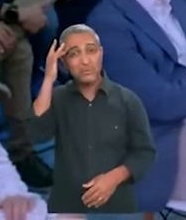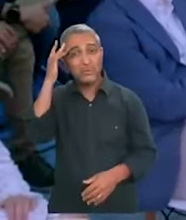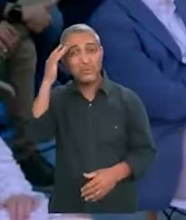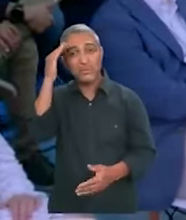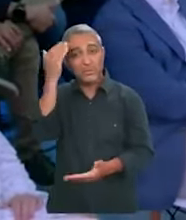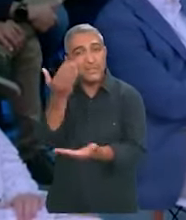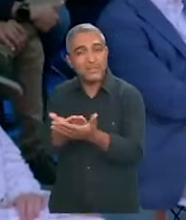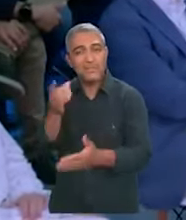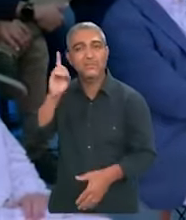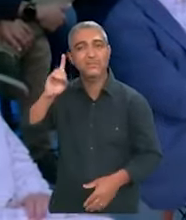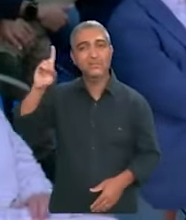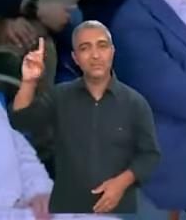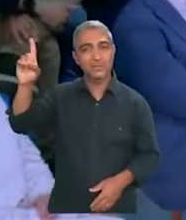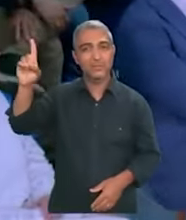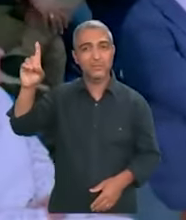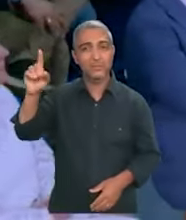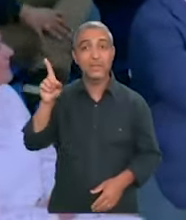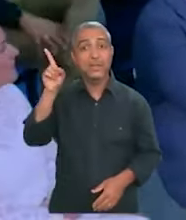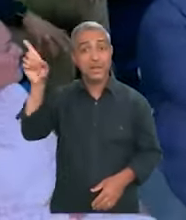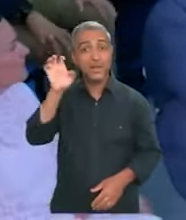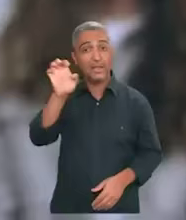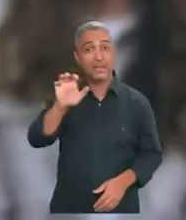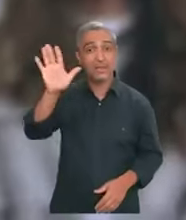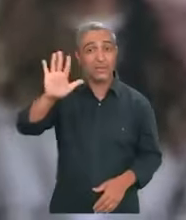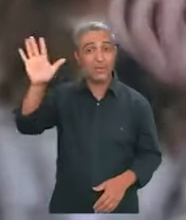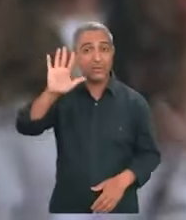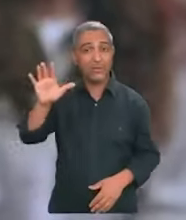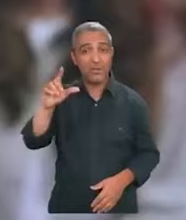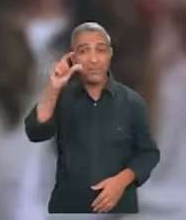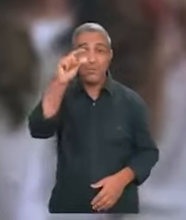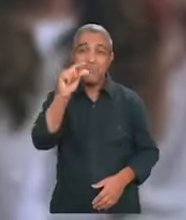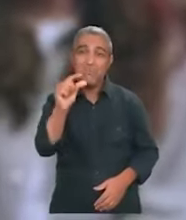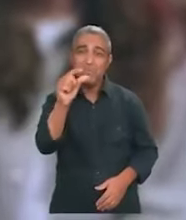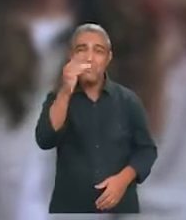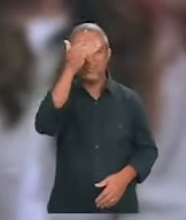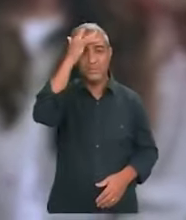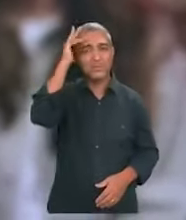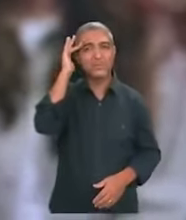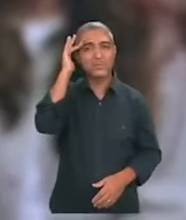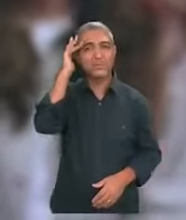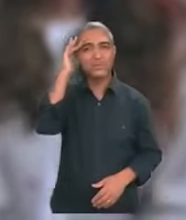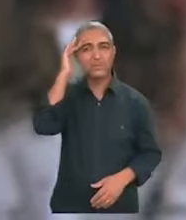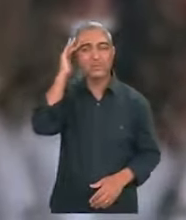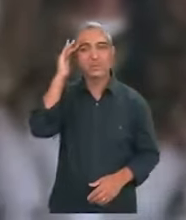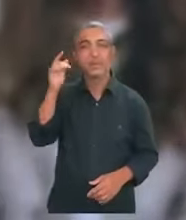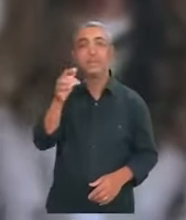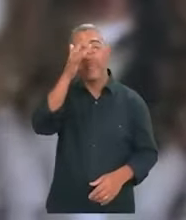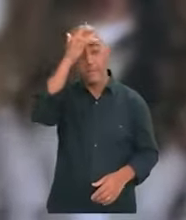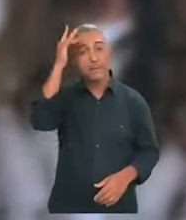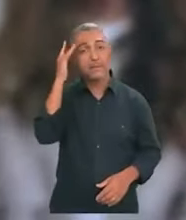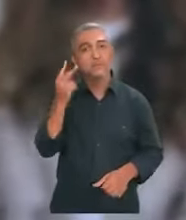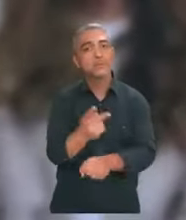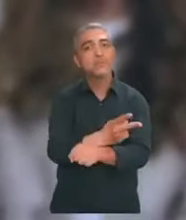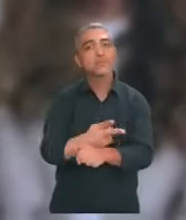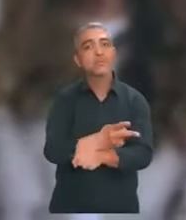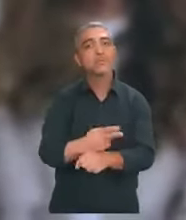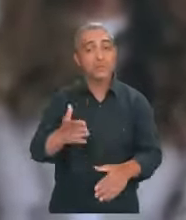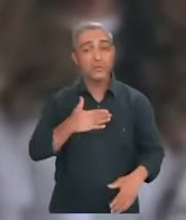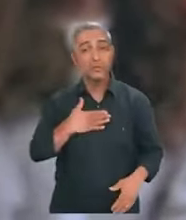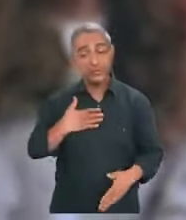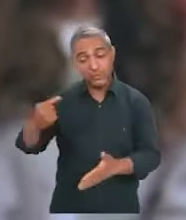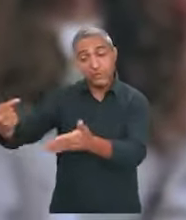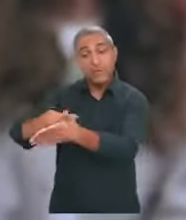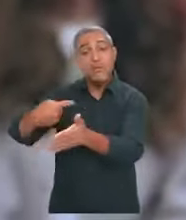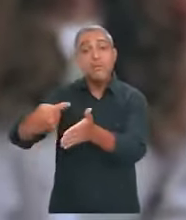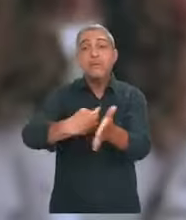assim, os números são muito assustadores. Não tem igreja. As pessoas, elas nos procuram porque não tem igreja. Então, assim, as bases da Jocum,